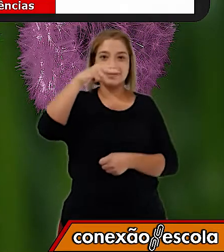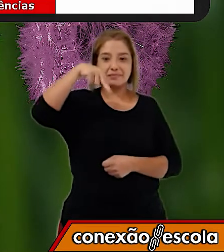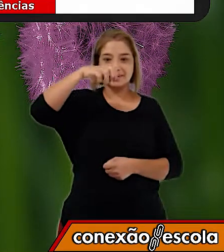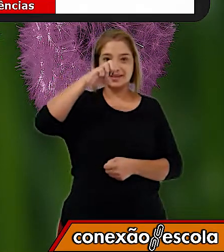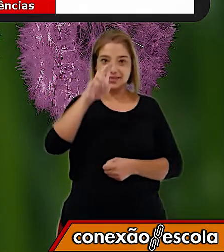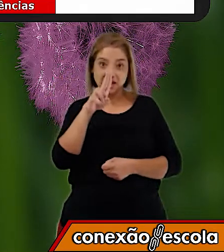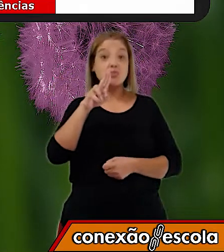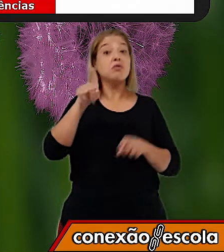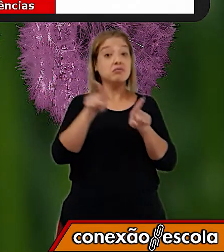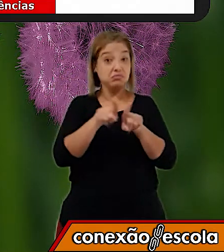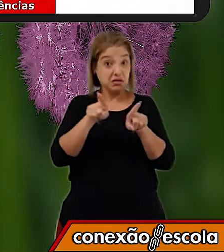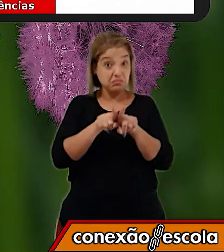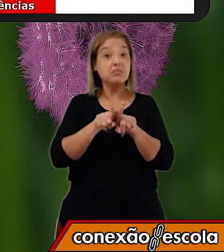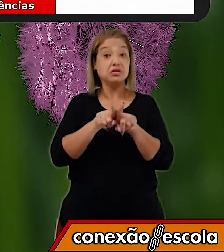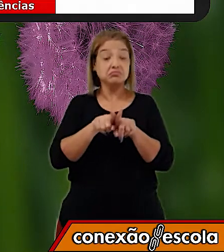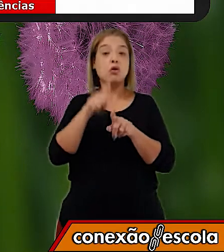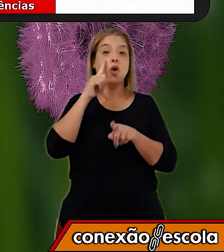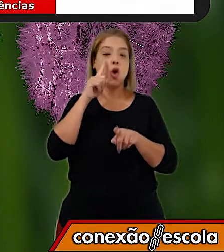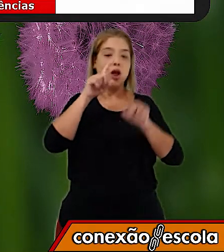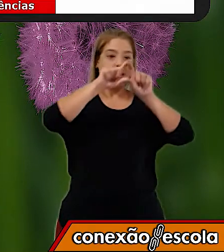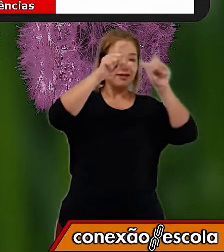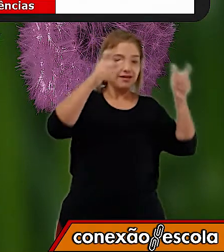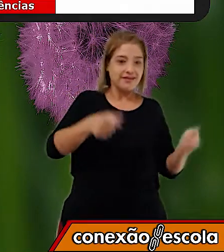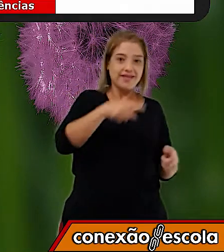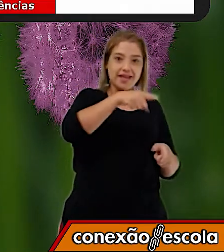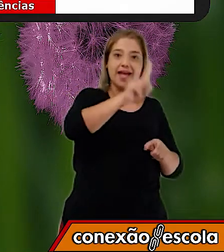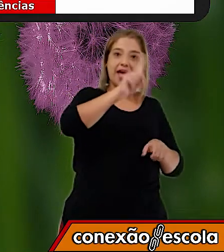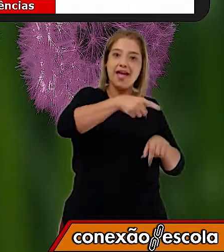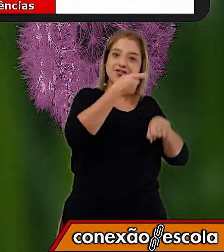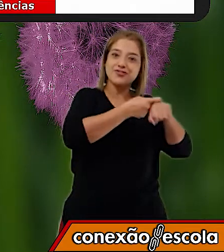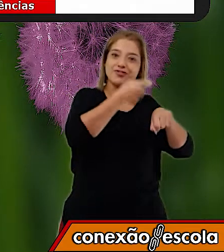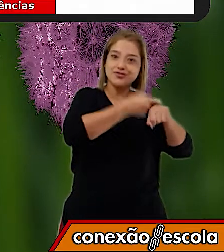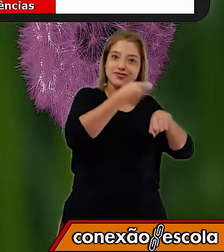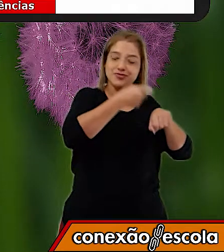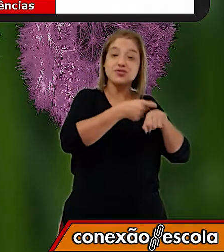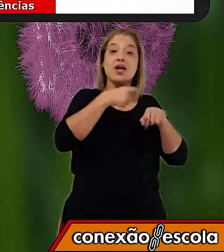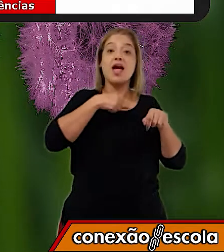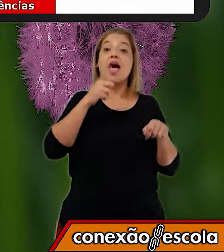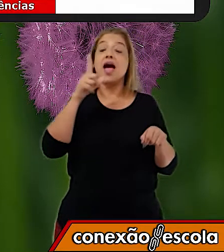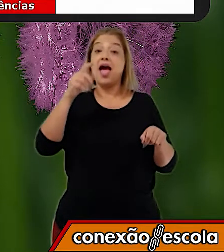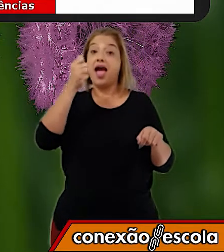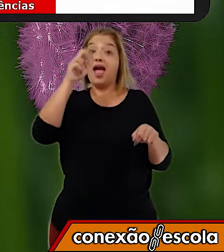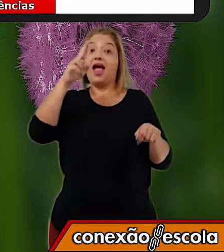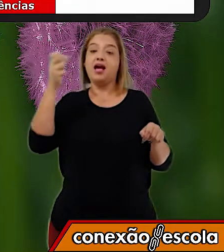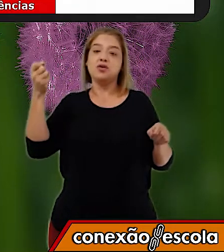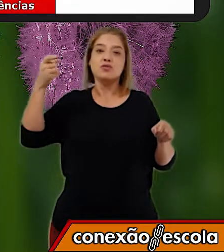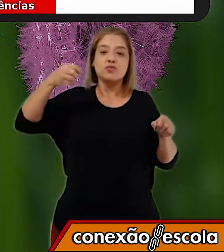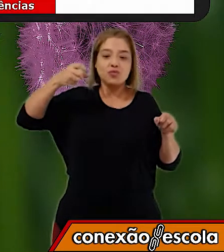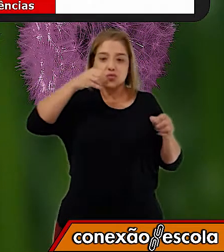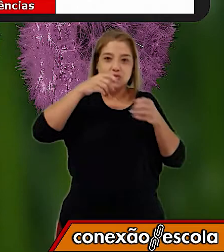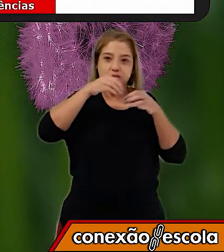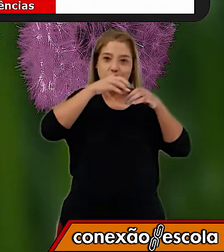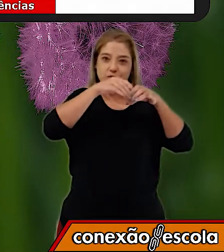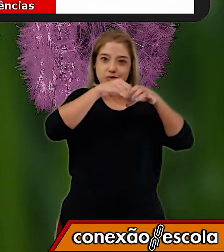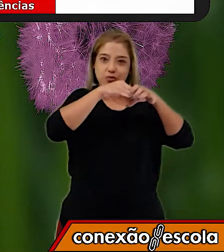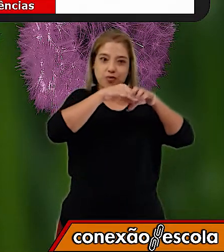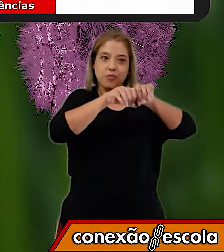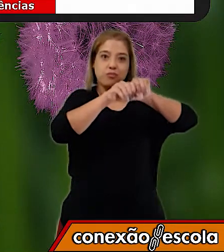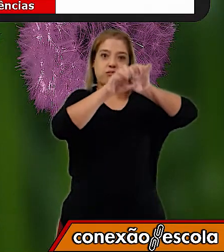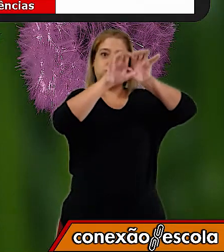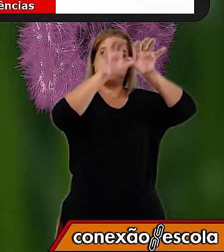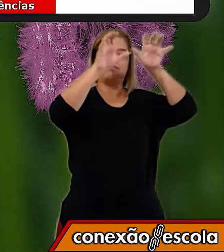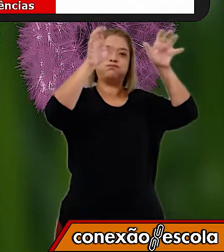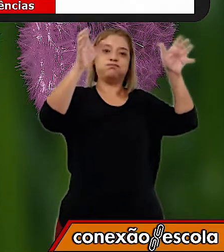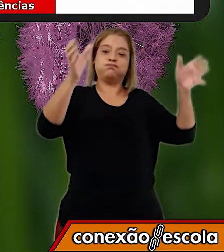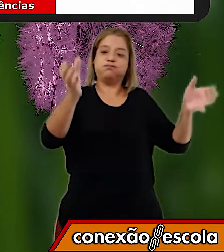é sólido, possui um espaço interno que vai receber o ar. Aquele espaço vai